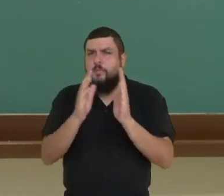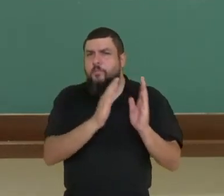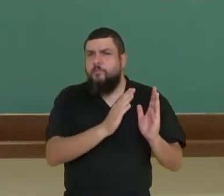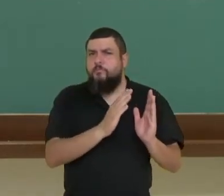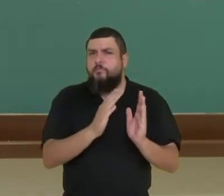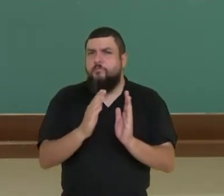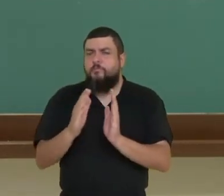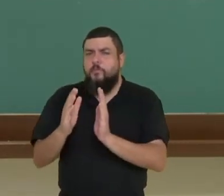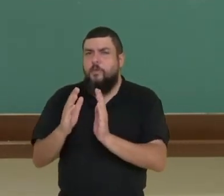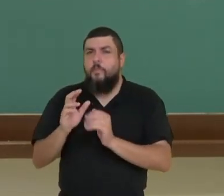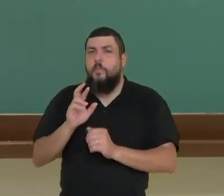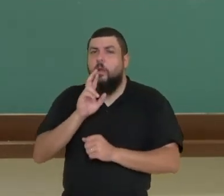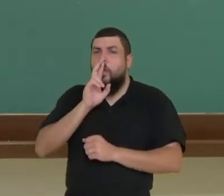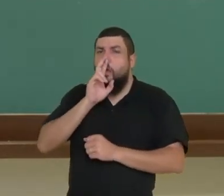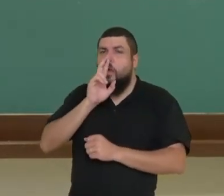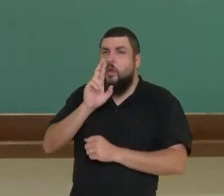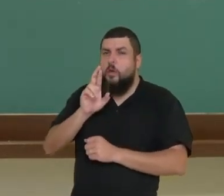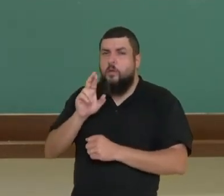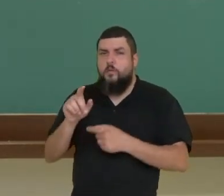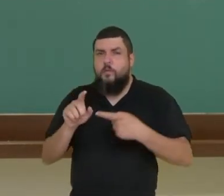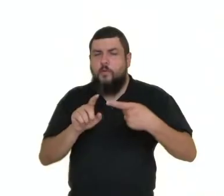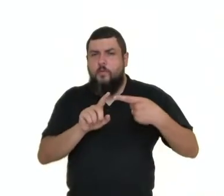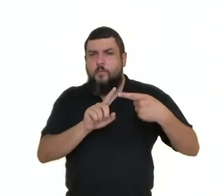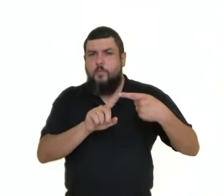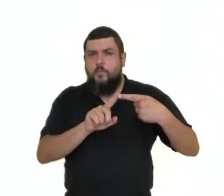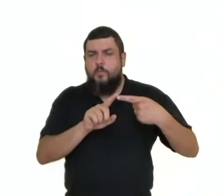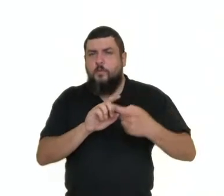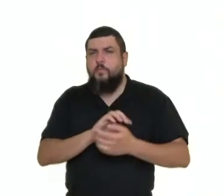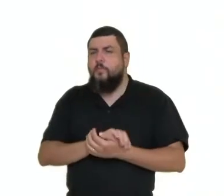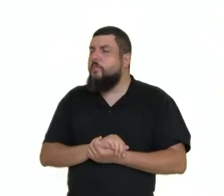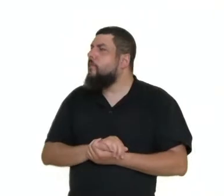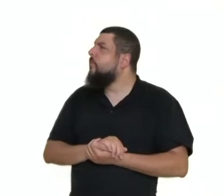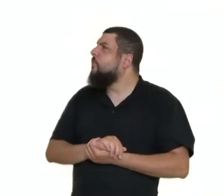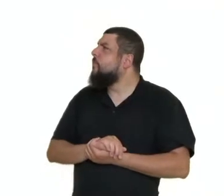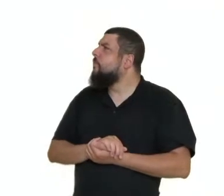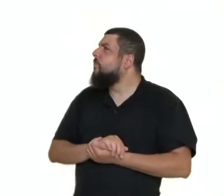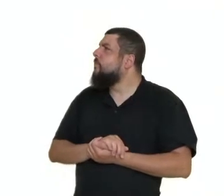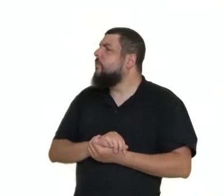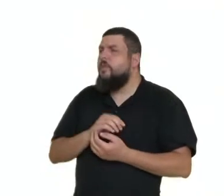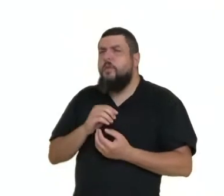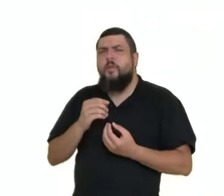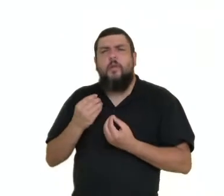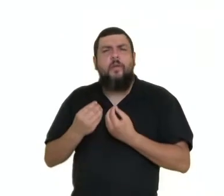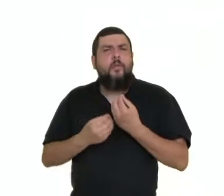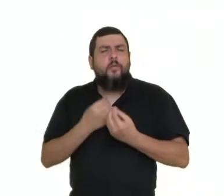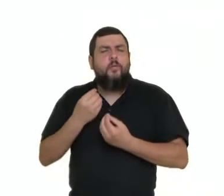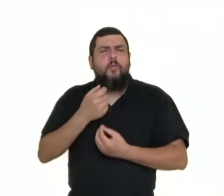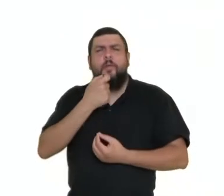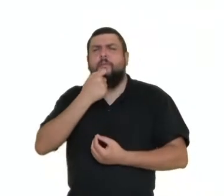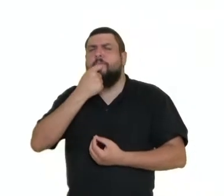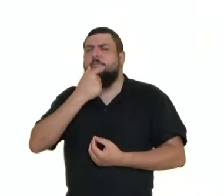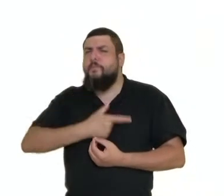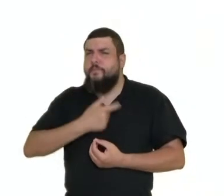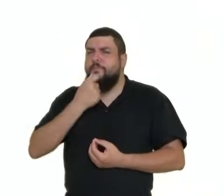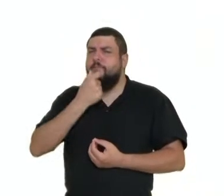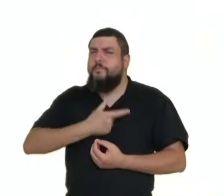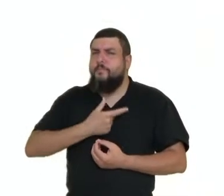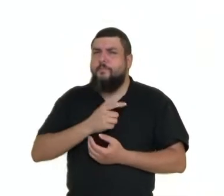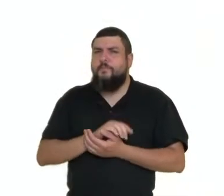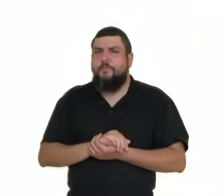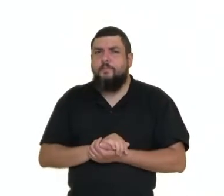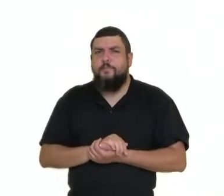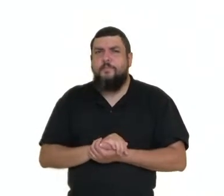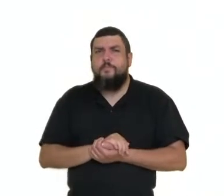tirinha, vão responder as 2 questões. Ó. Primeiro, que causa humor em la história? O que causa humor aqui? Qual que é a